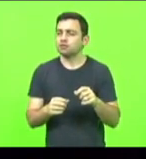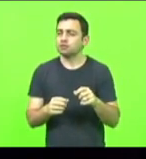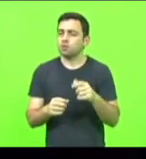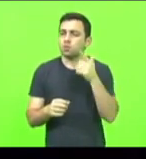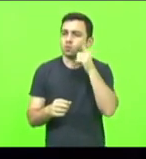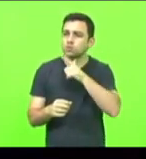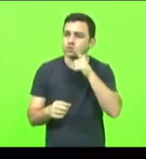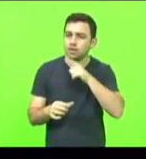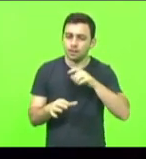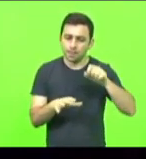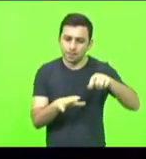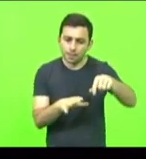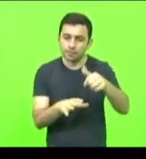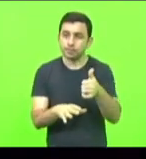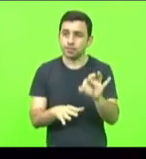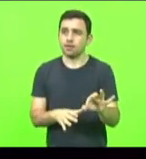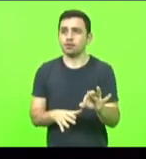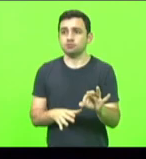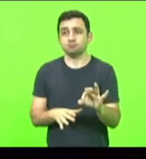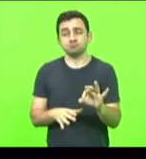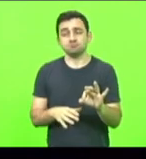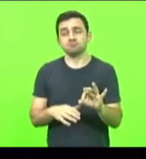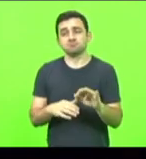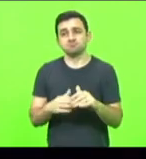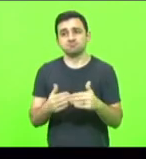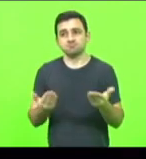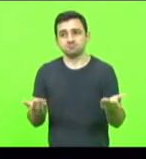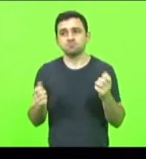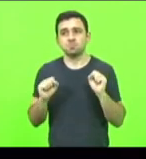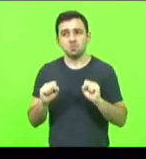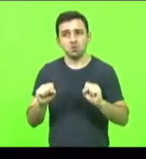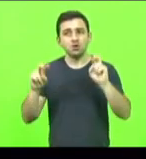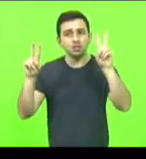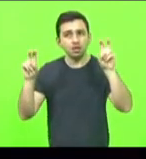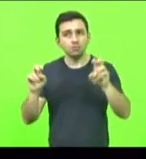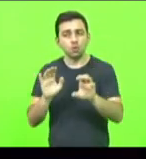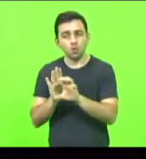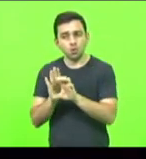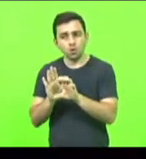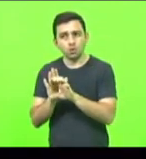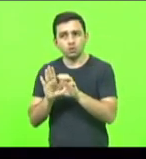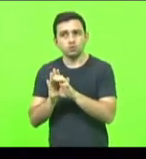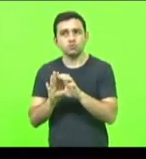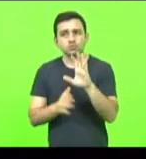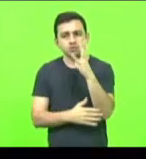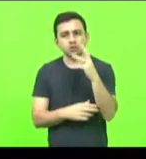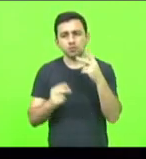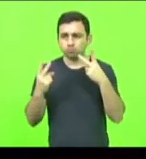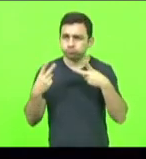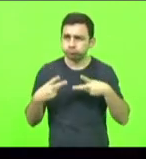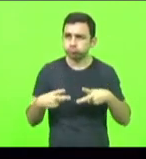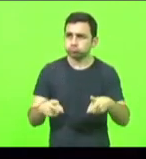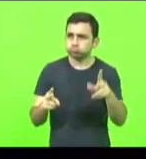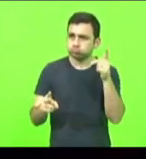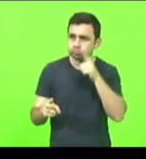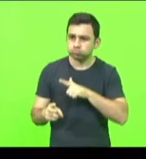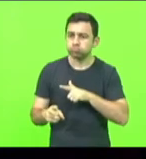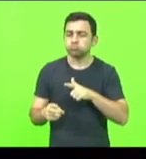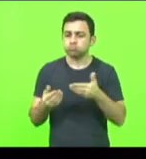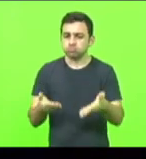é um tema que a gente deva tratar no Código Ambiental como forma de perpetuar a espécie,